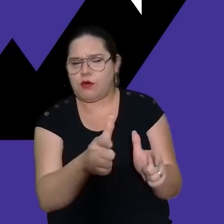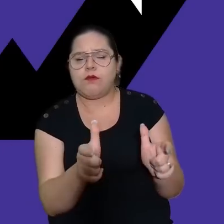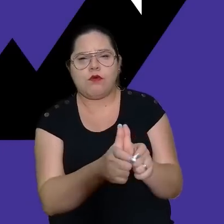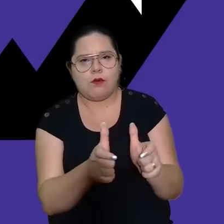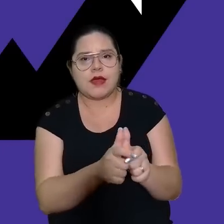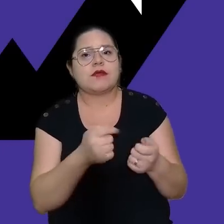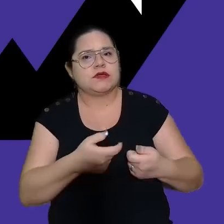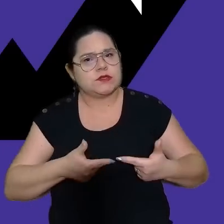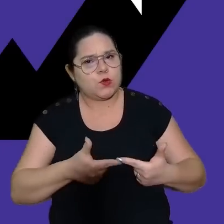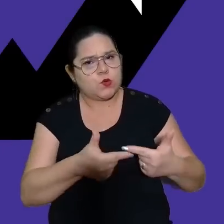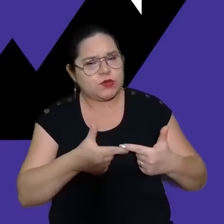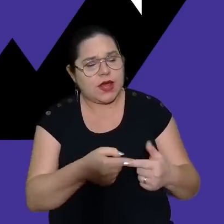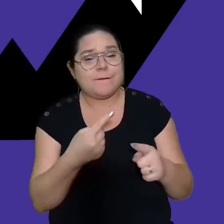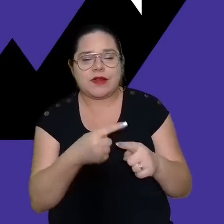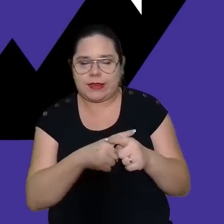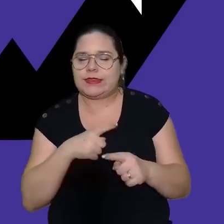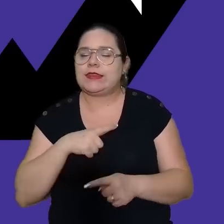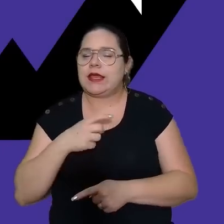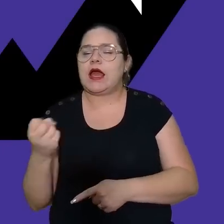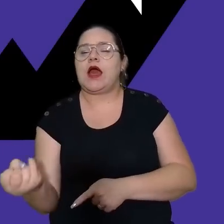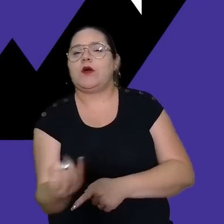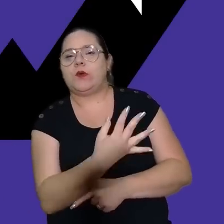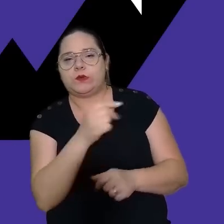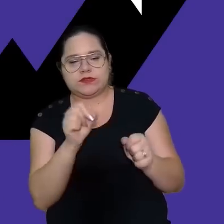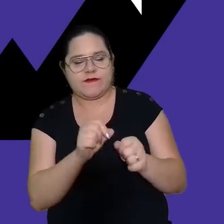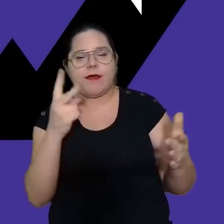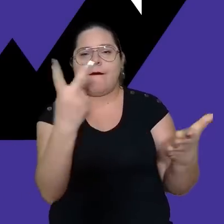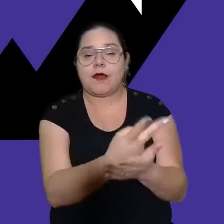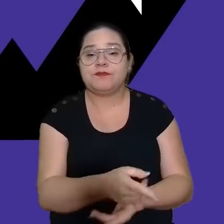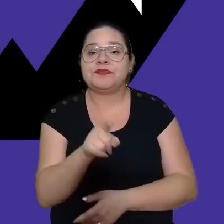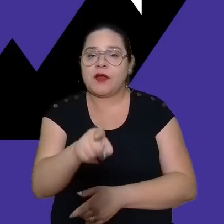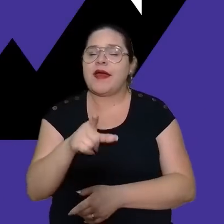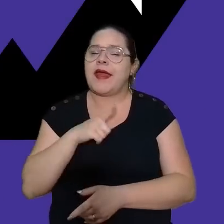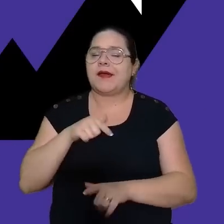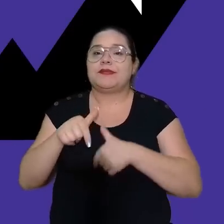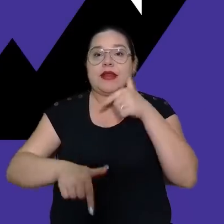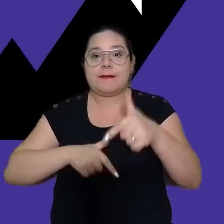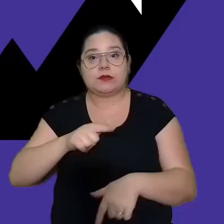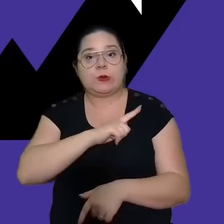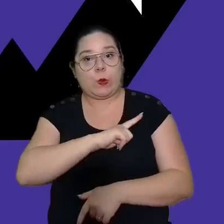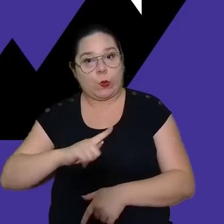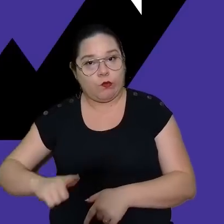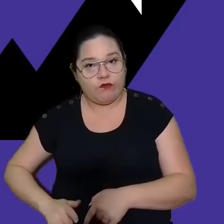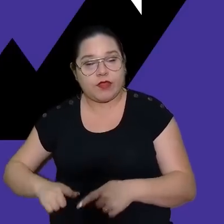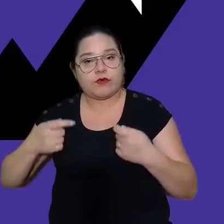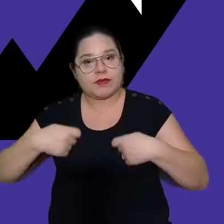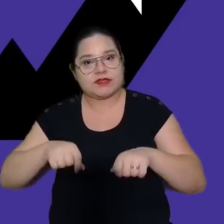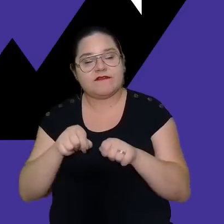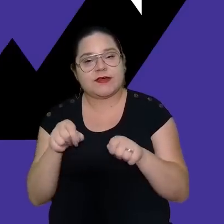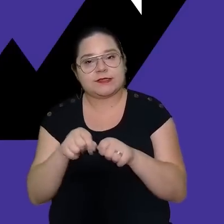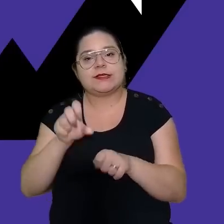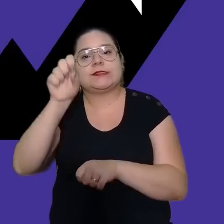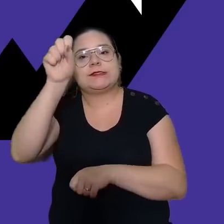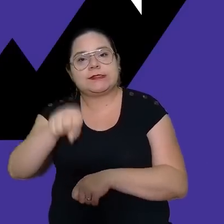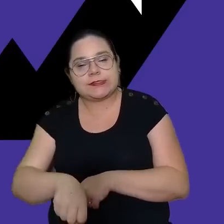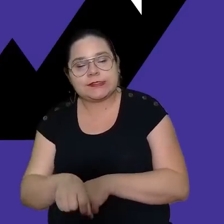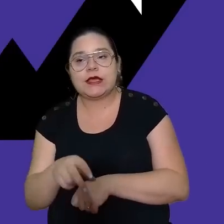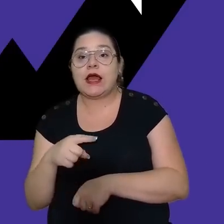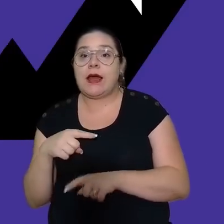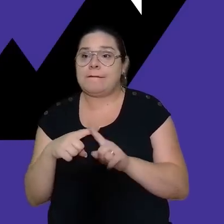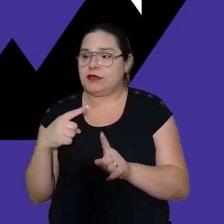acho que é um trabalho de governo, né? Um trabalho que tem que ser feito cada vez mais. A gente não pode pagar por isso. Acho